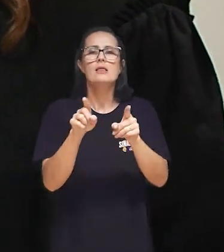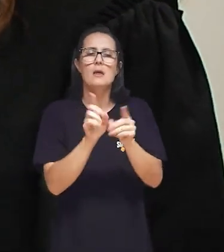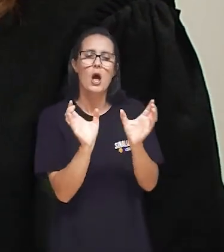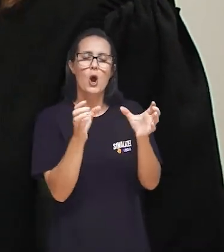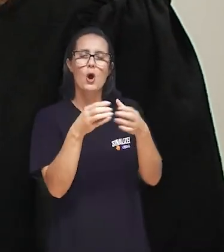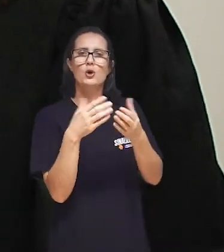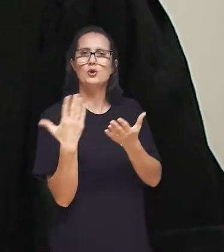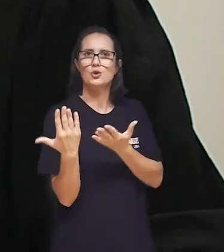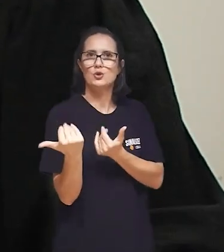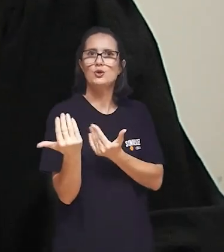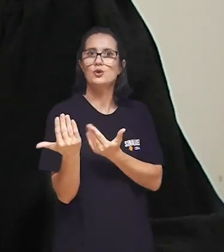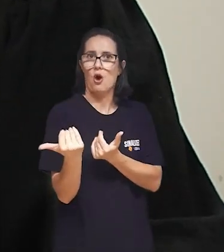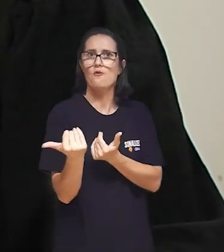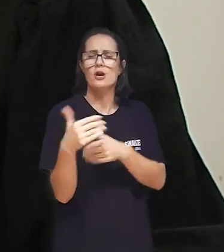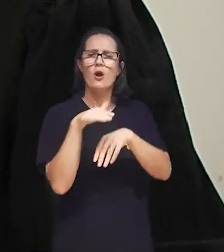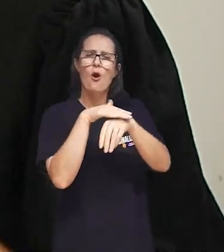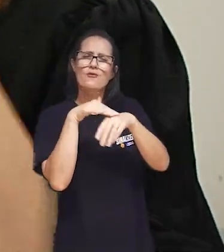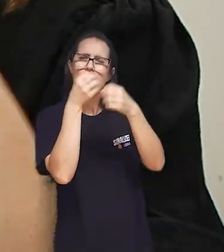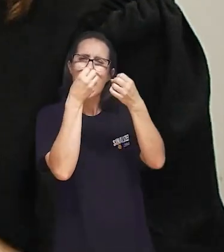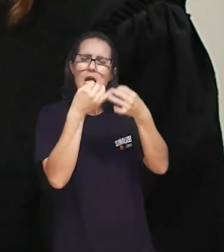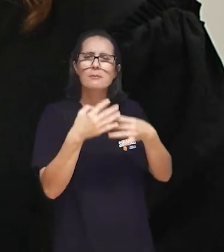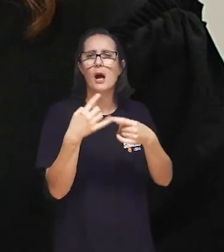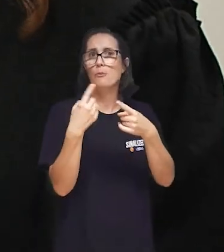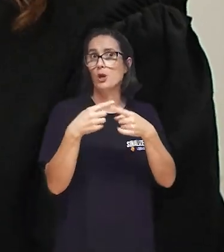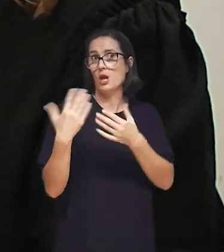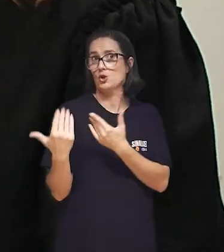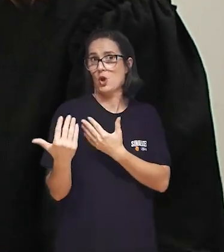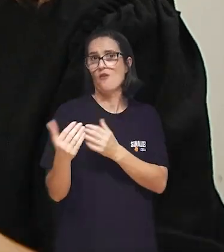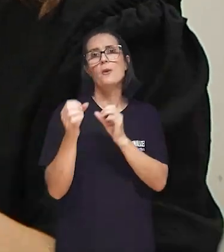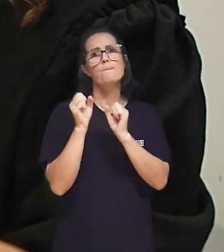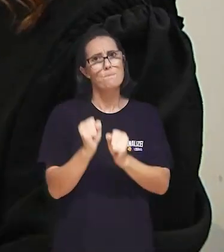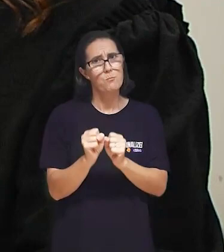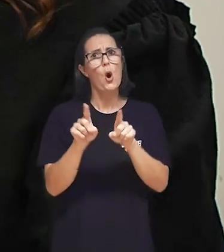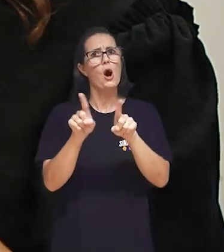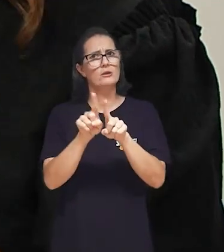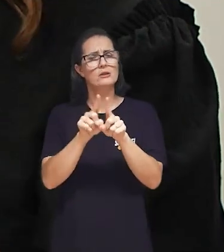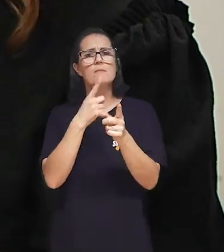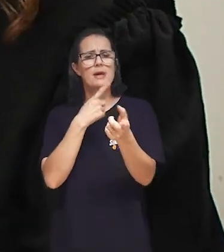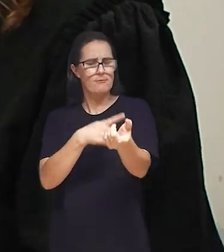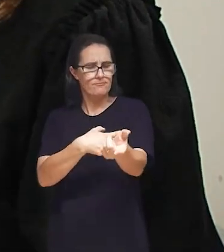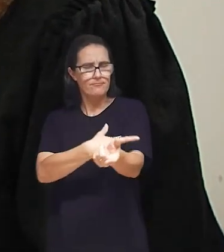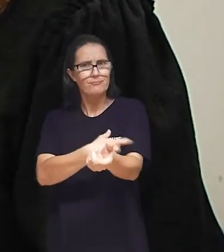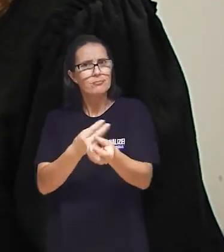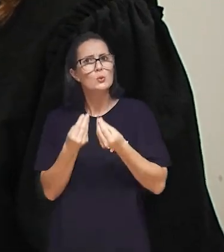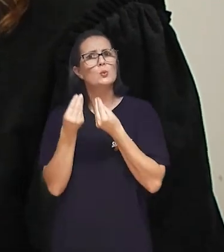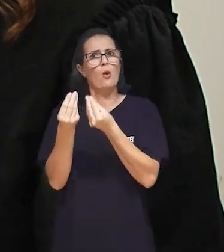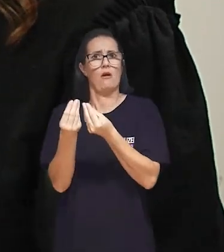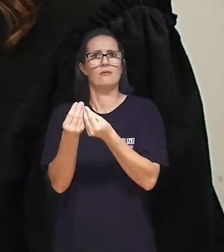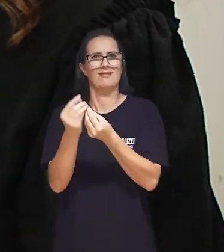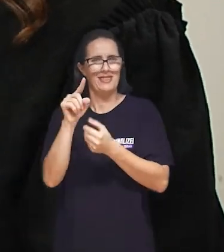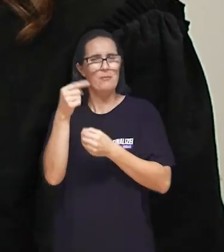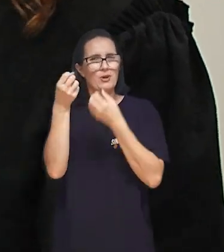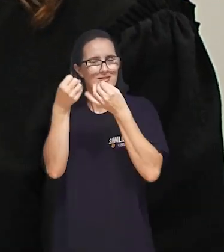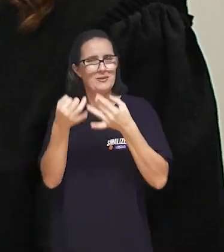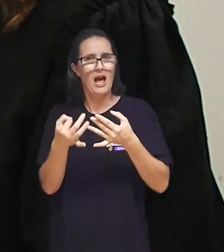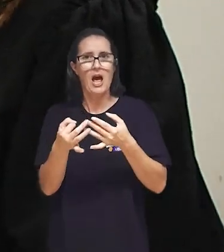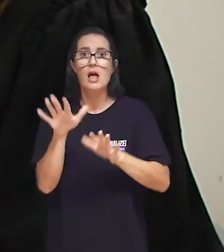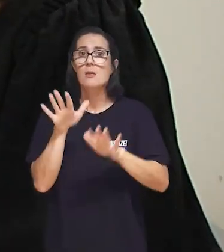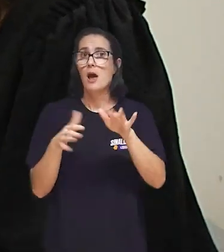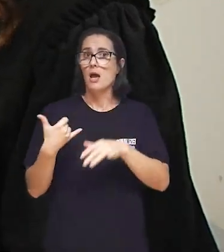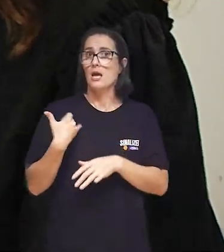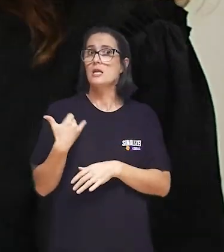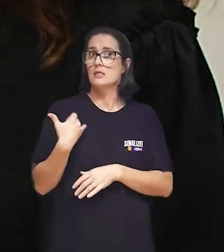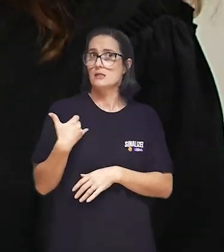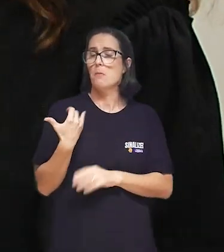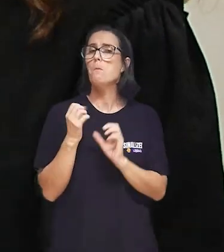porque o jovem também ele já pode doar, né? Mas mais para frente, daqui a pouquinho a gente vai conversar um pouco sobre isso, mas o jovem, dependendo da idade, ele